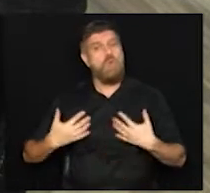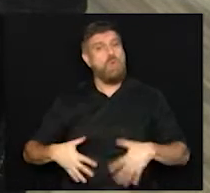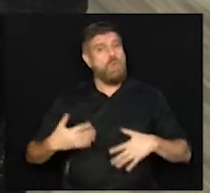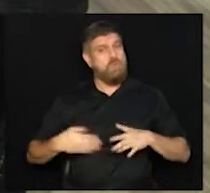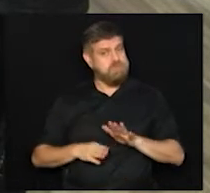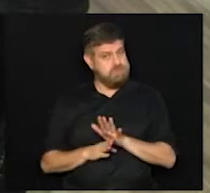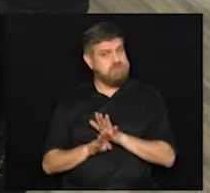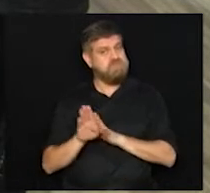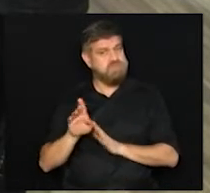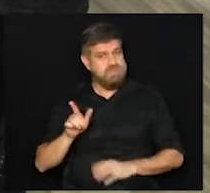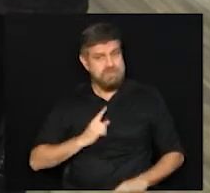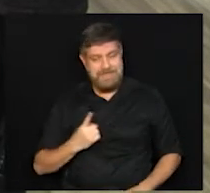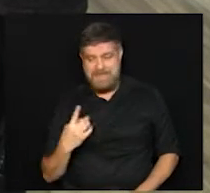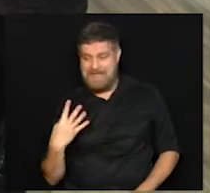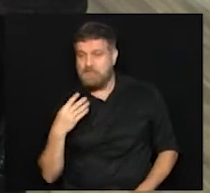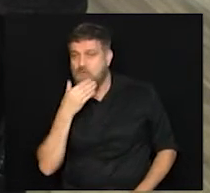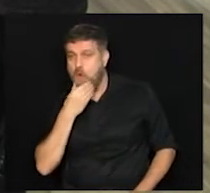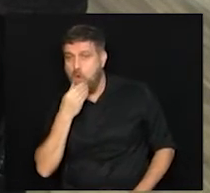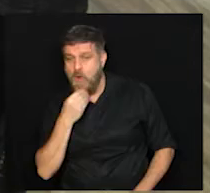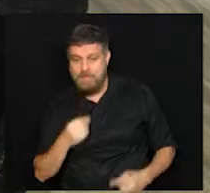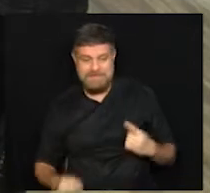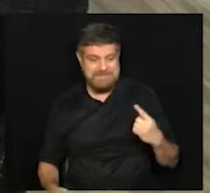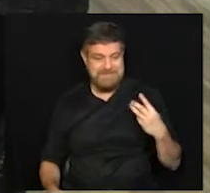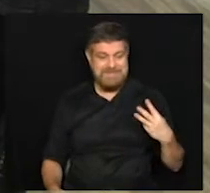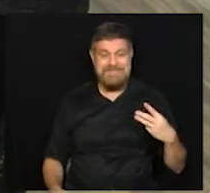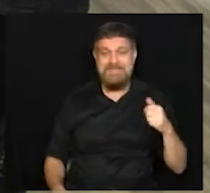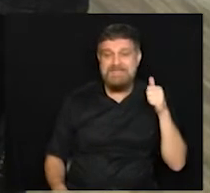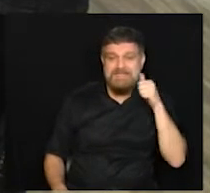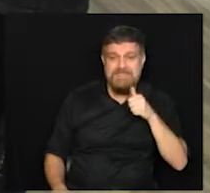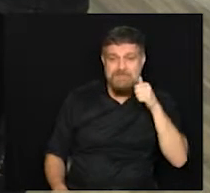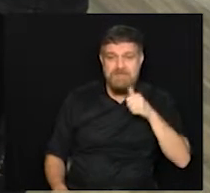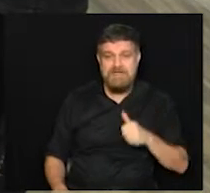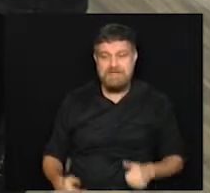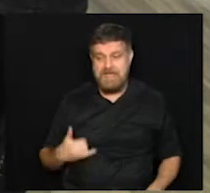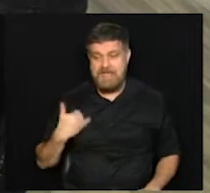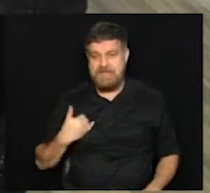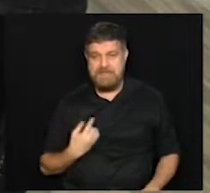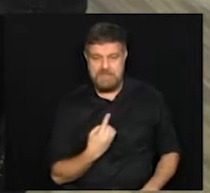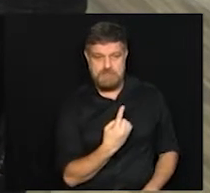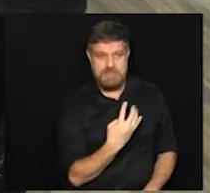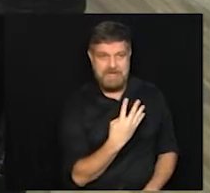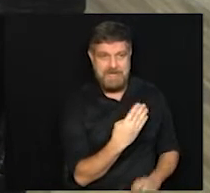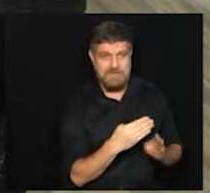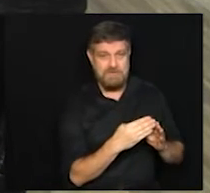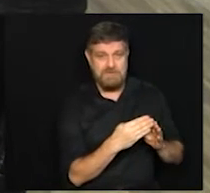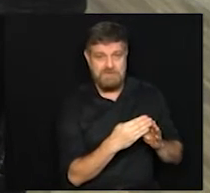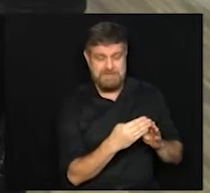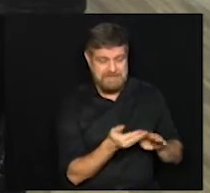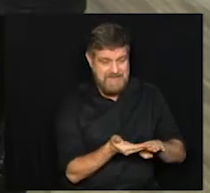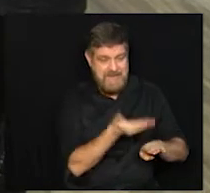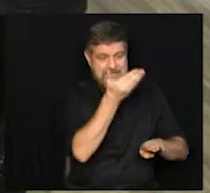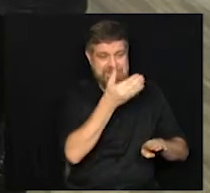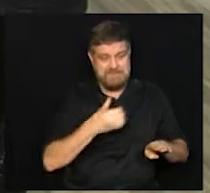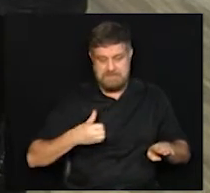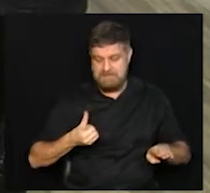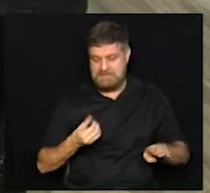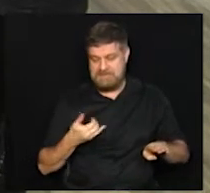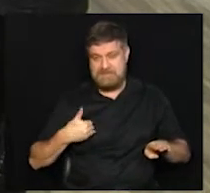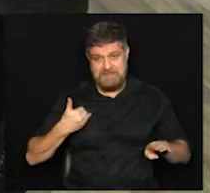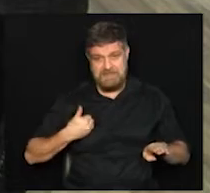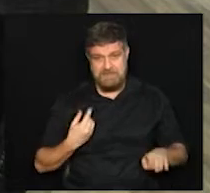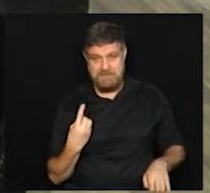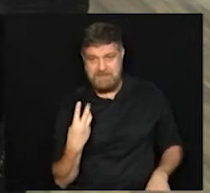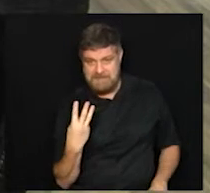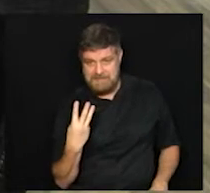alto, 14 homens e 13 mulheres. Faixa etária, 14 acima dos 60 anos e